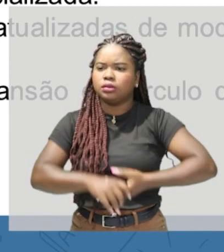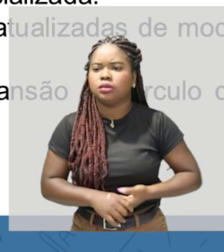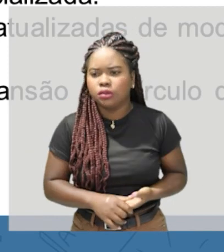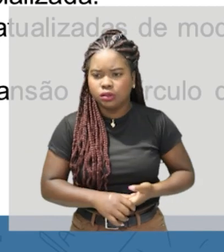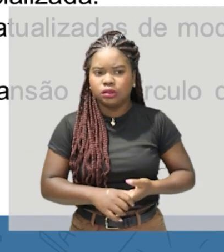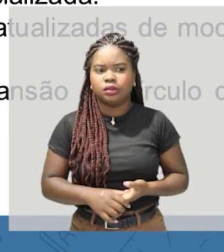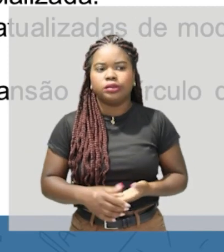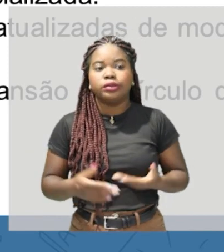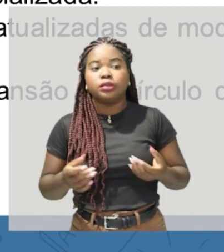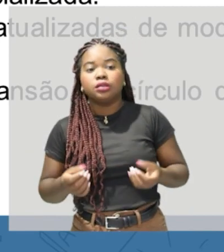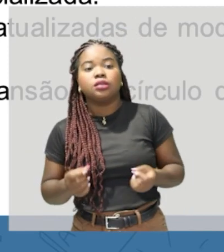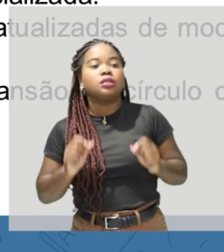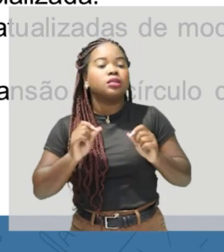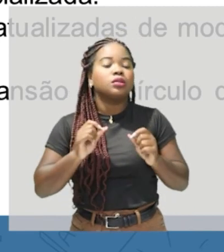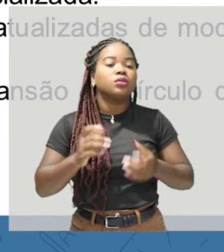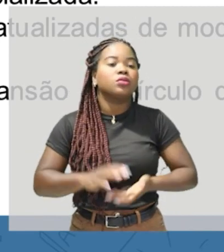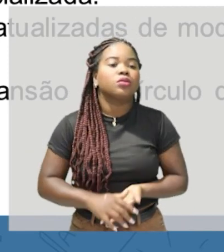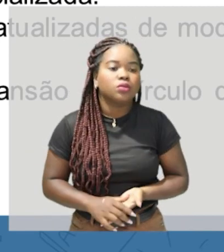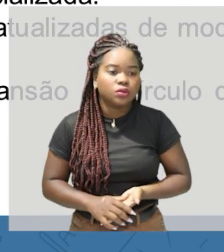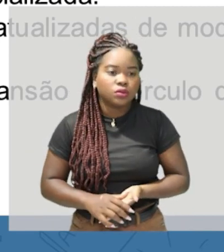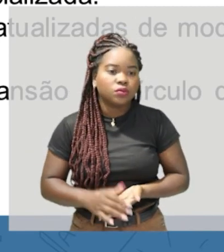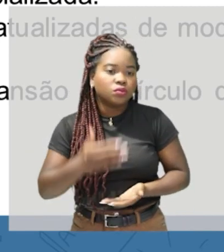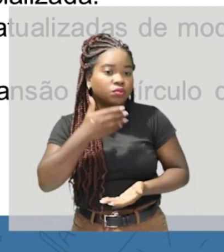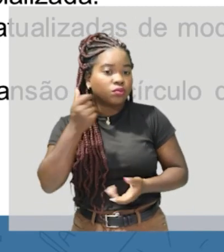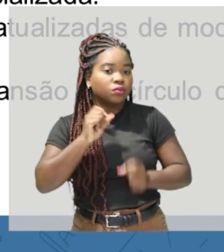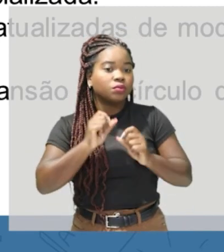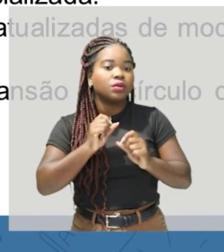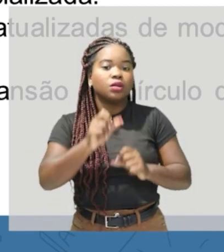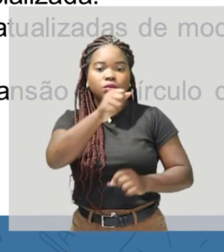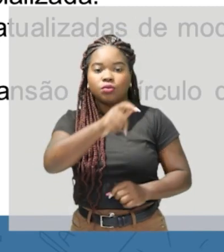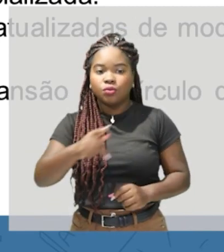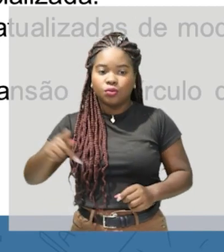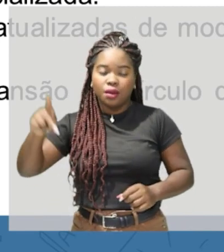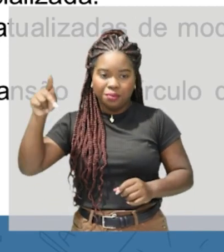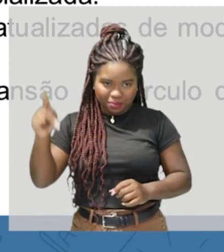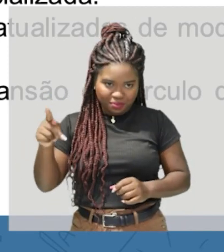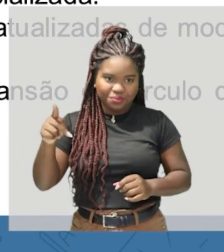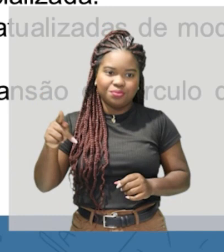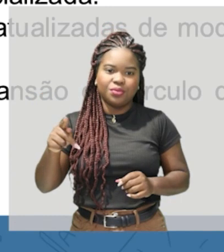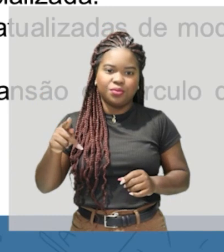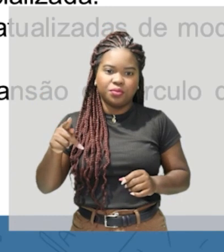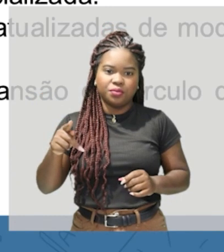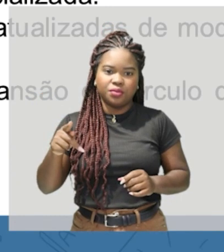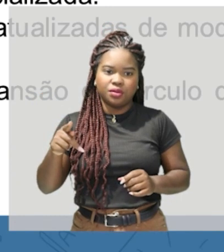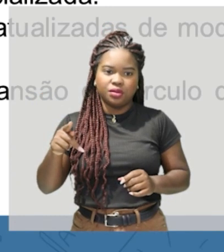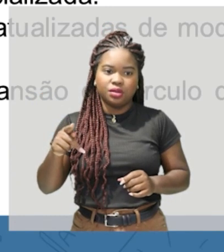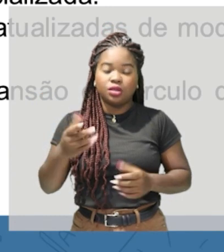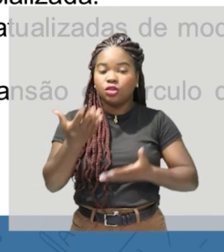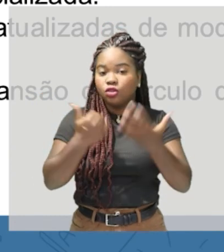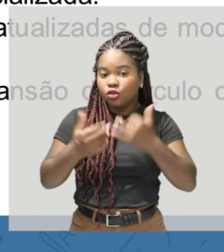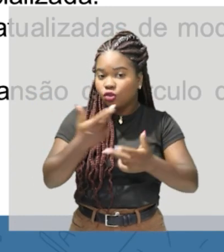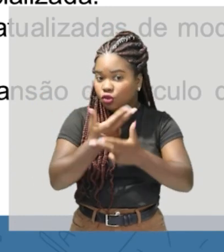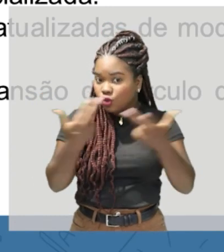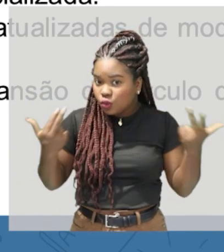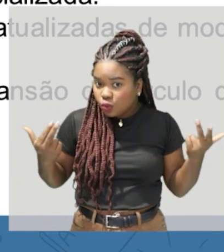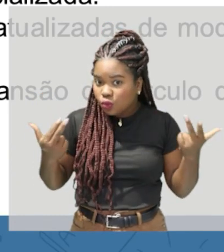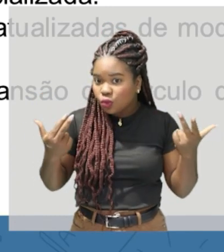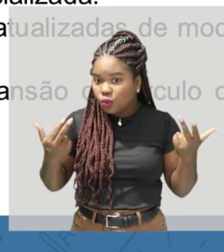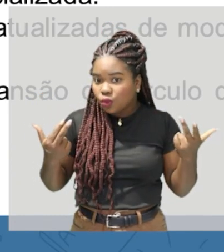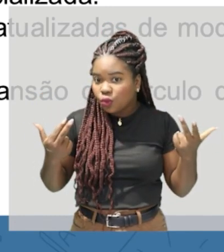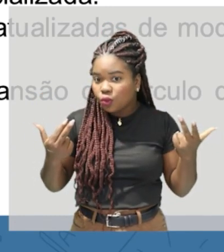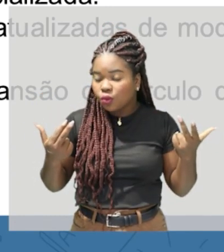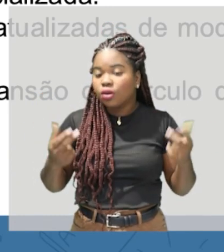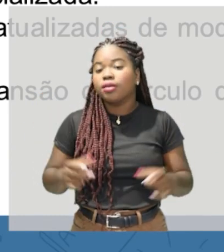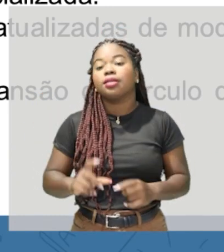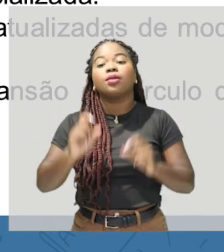vantagem dos aplicativos de entrega de comida é que eles... Então, você já sabe pela questão o que o texto